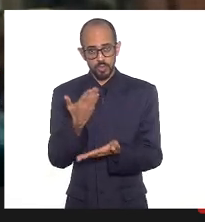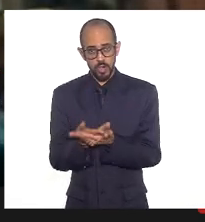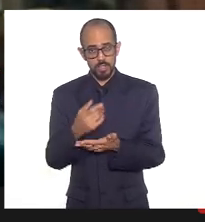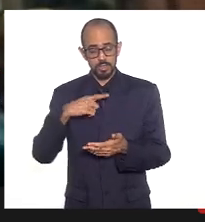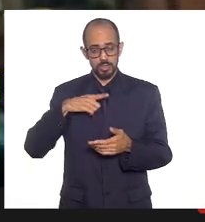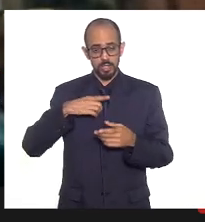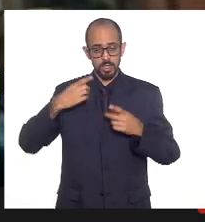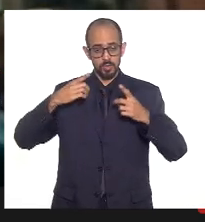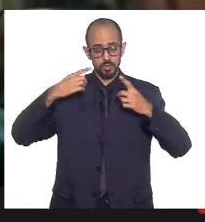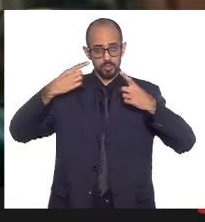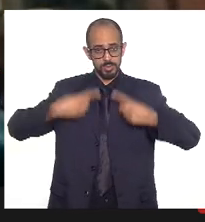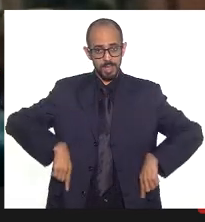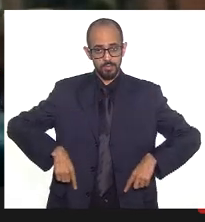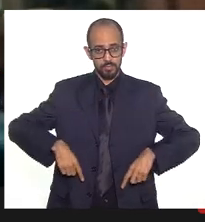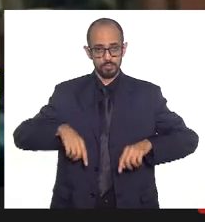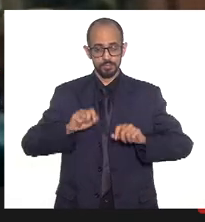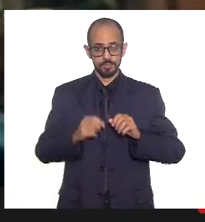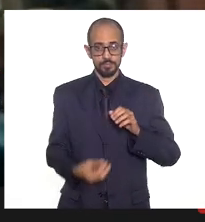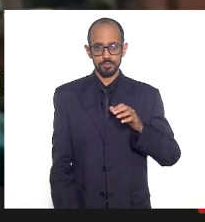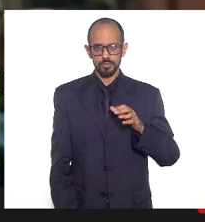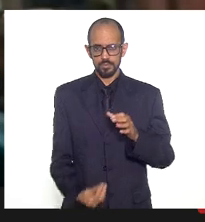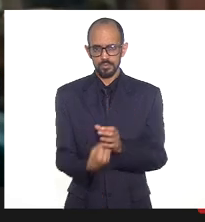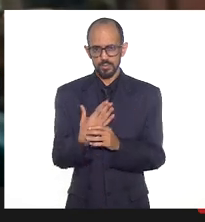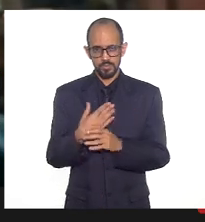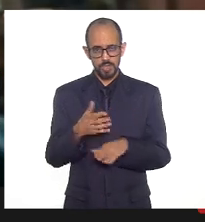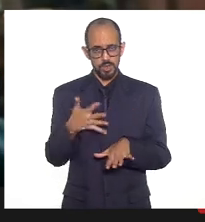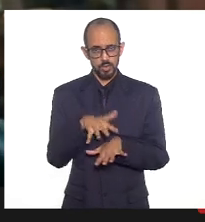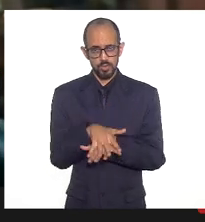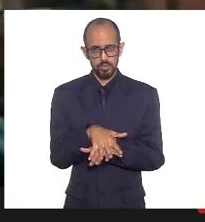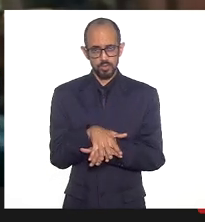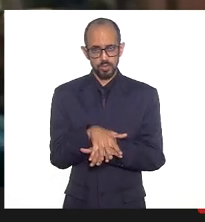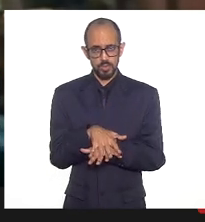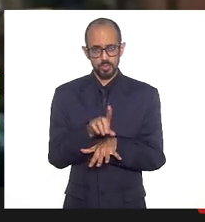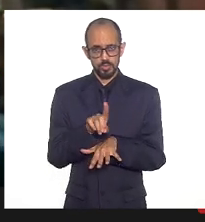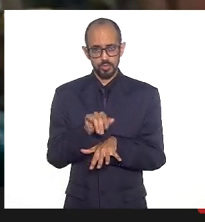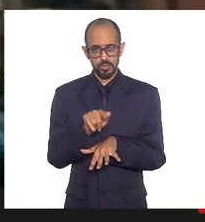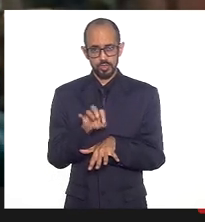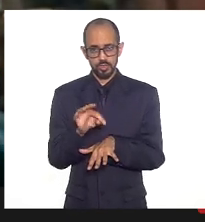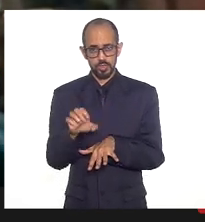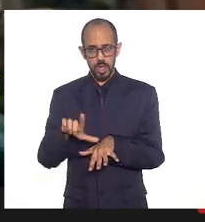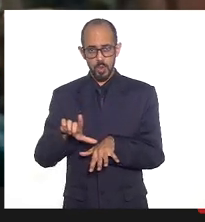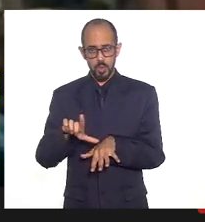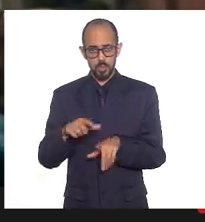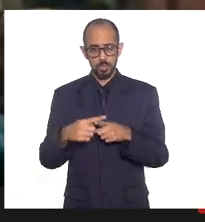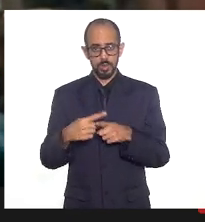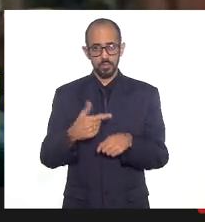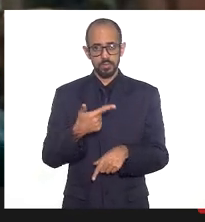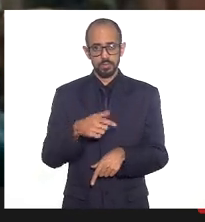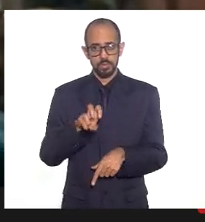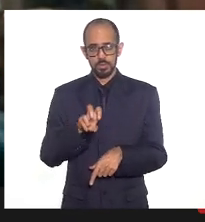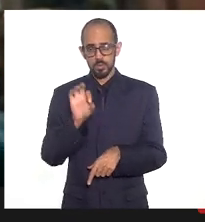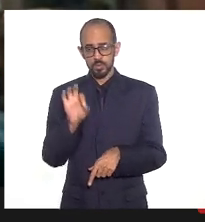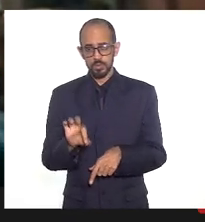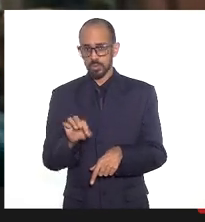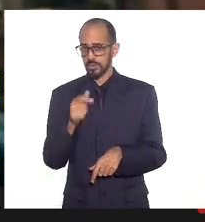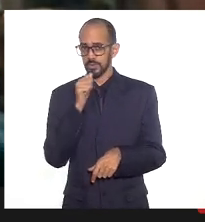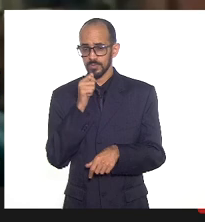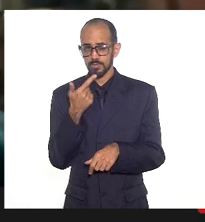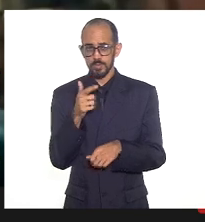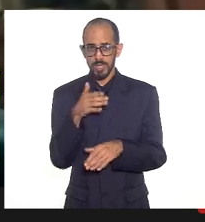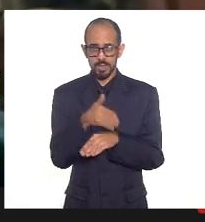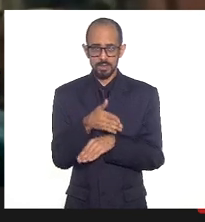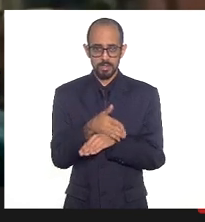de universalizar a inclusão digital no nosso país. A gente tem 25% da nossa sociedade desconectada e